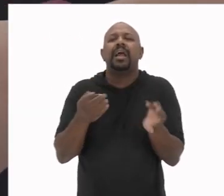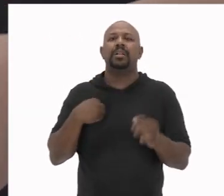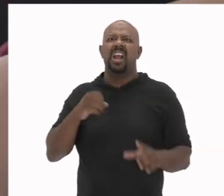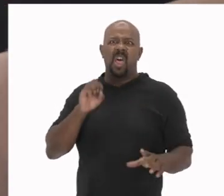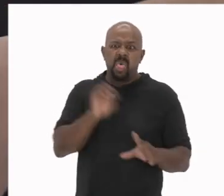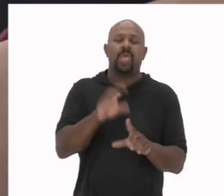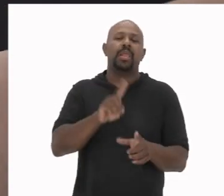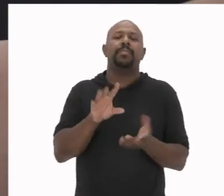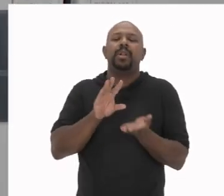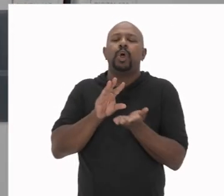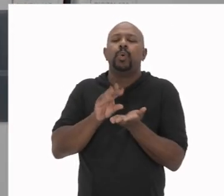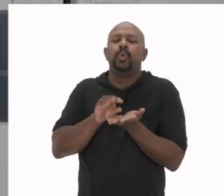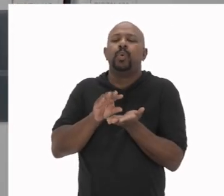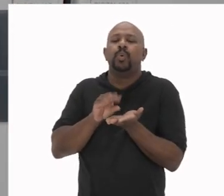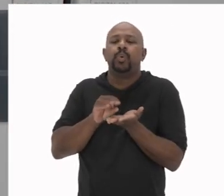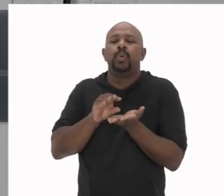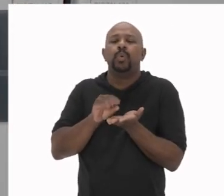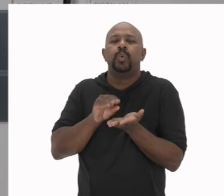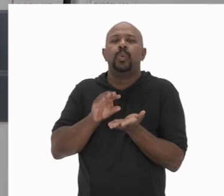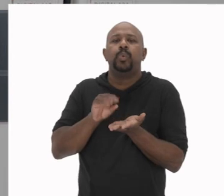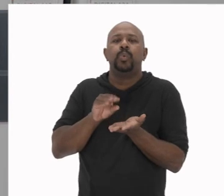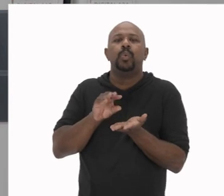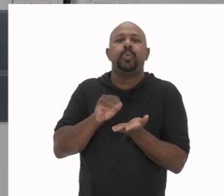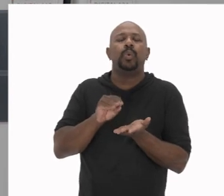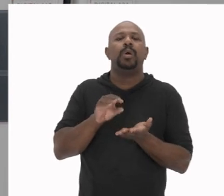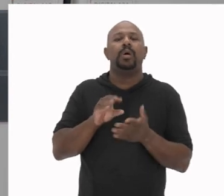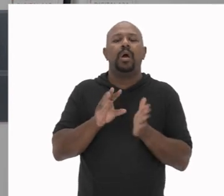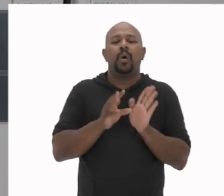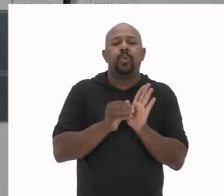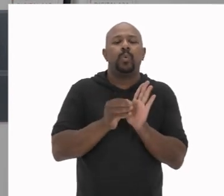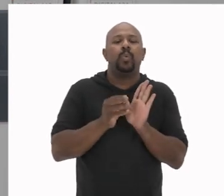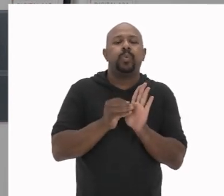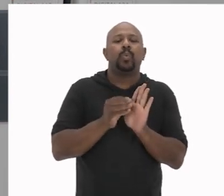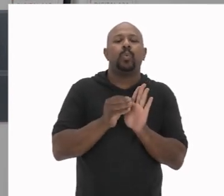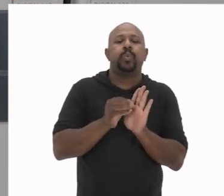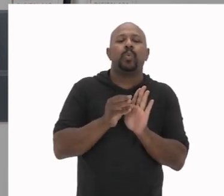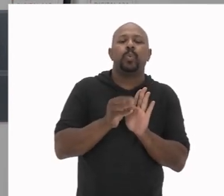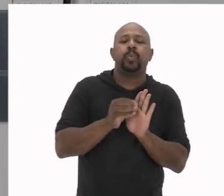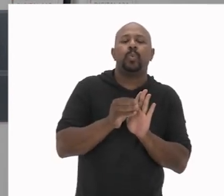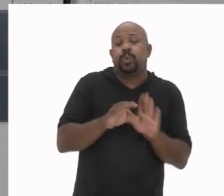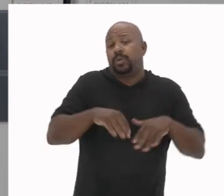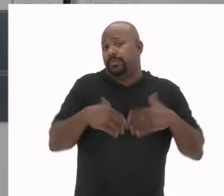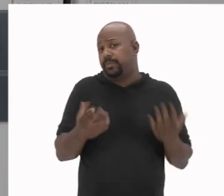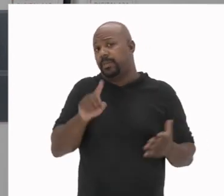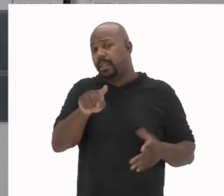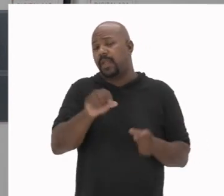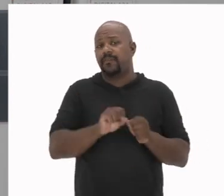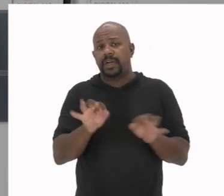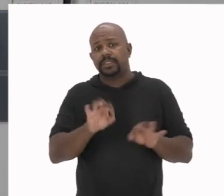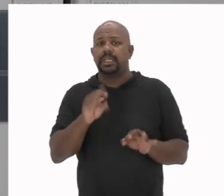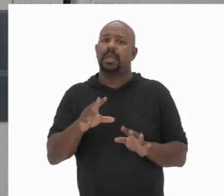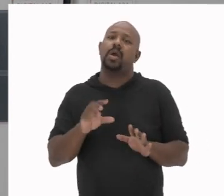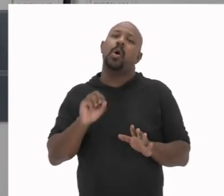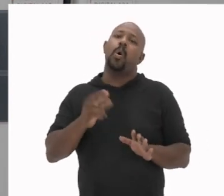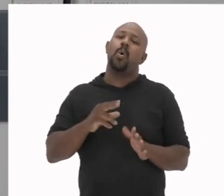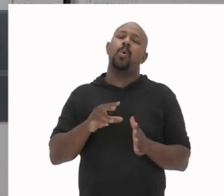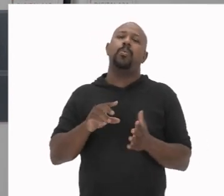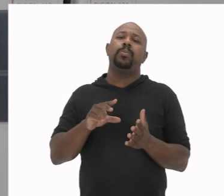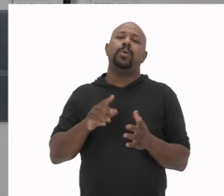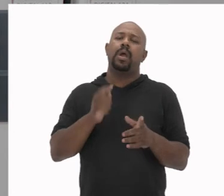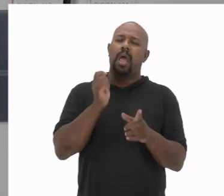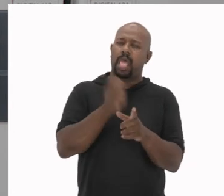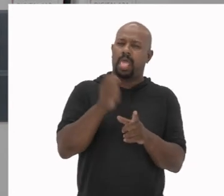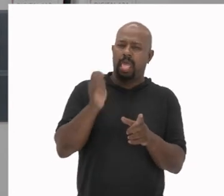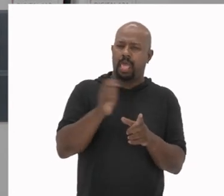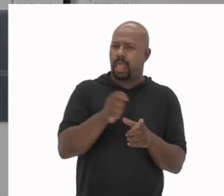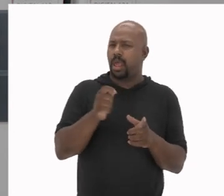você vai empurrar a sujeira para fora da obra. Tá? Que aí não tem jeito, não tem o que fazer. E geralmente a opção é fazer ou